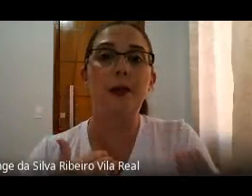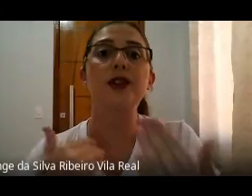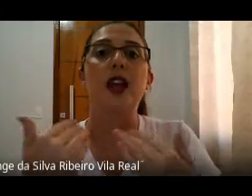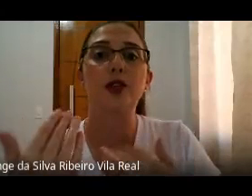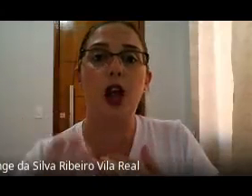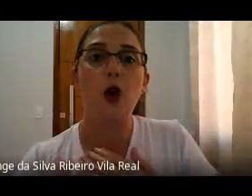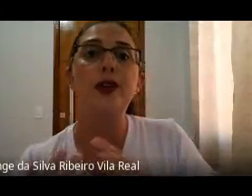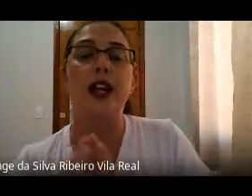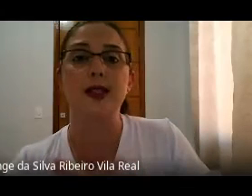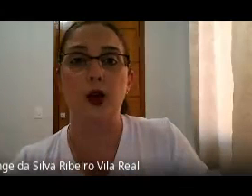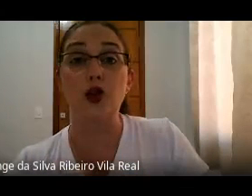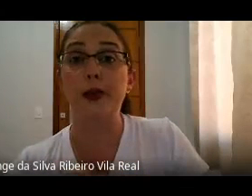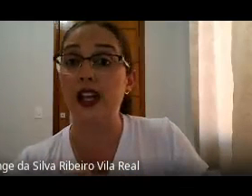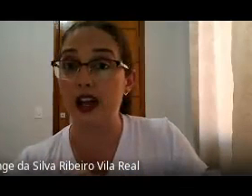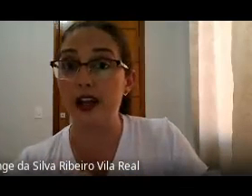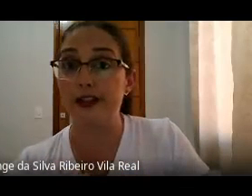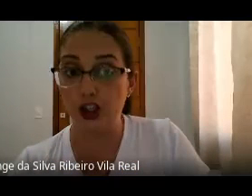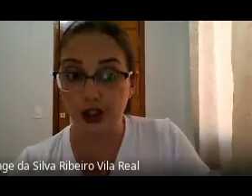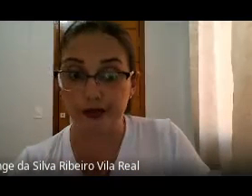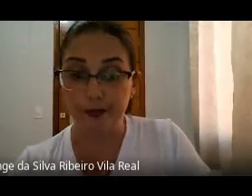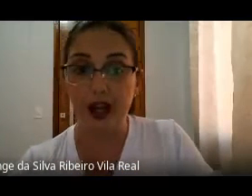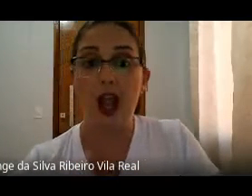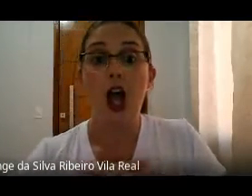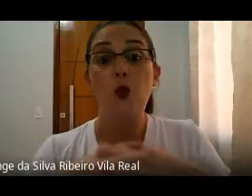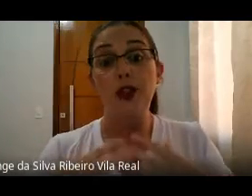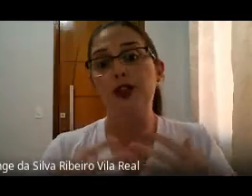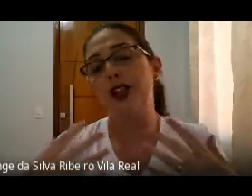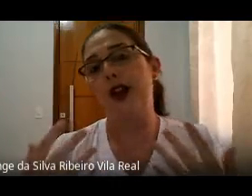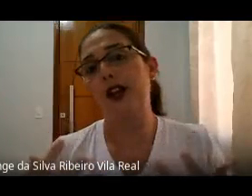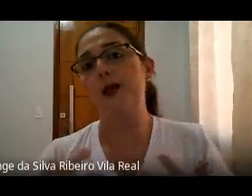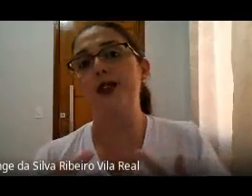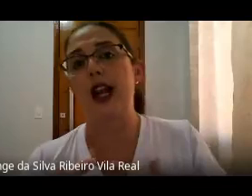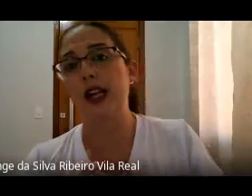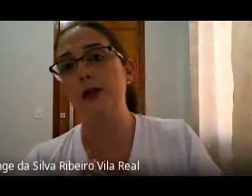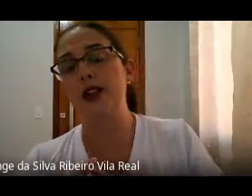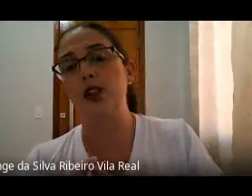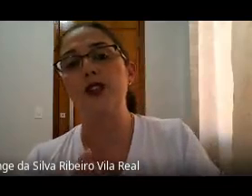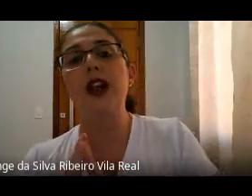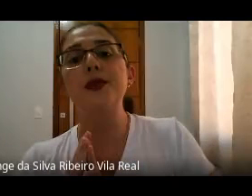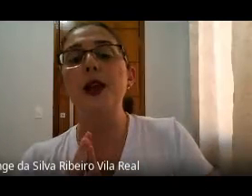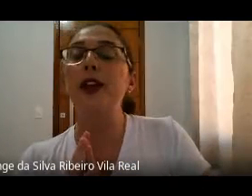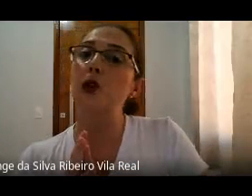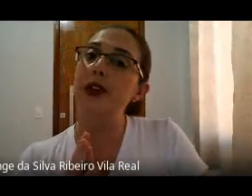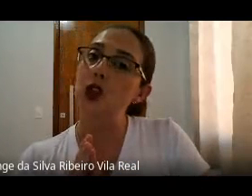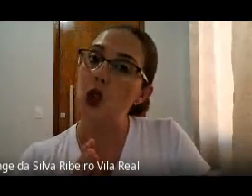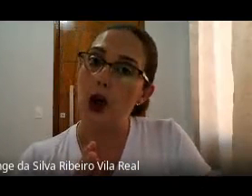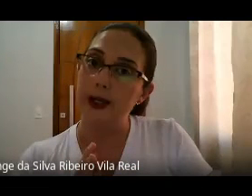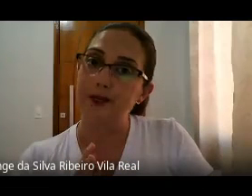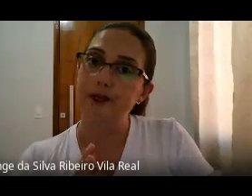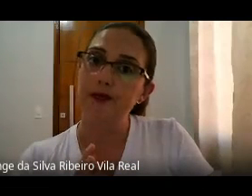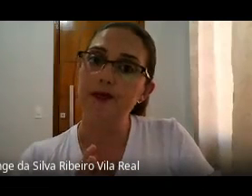ter esse processo da comunicação de maneira efetiva. Quando nós falamos na Libras, nós falamos também de